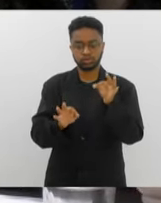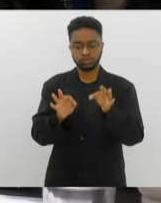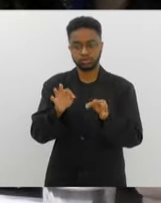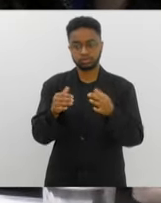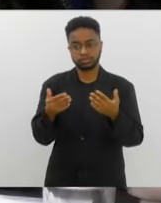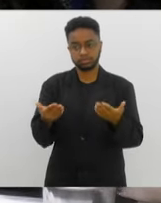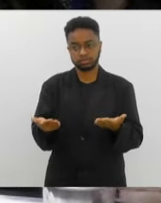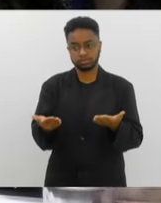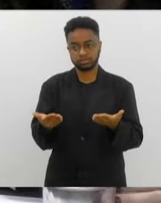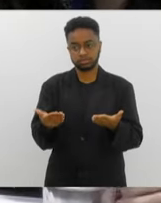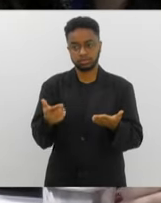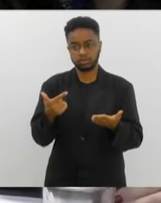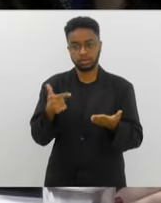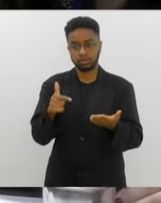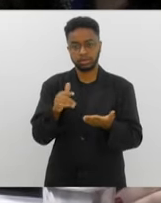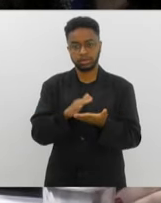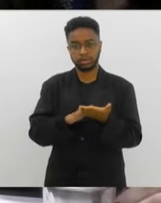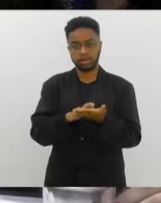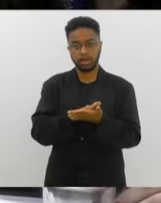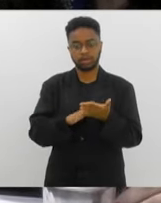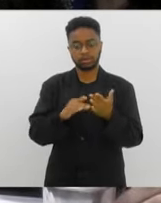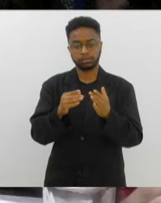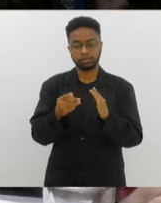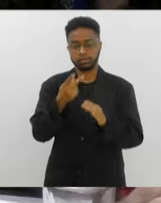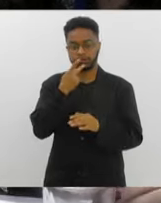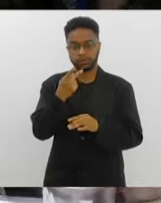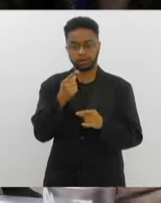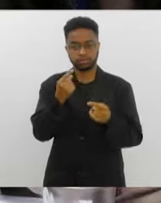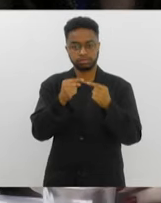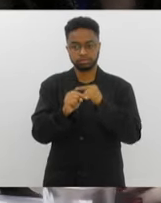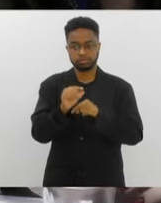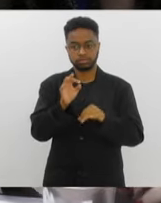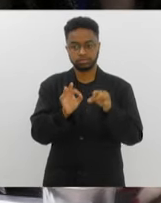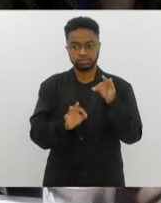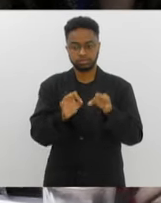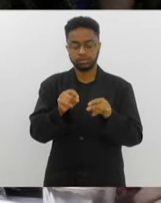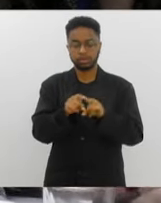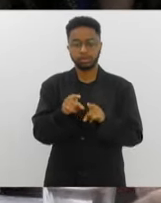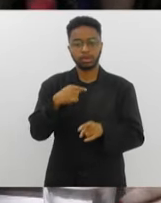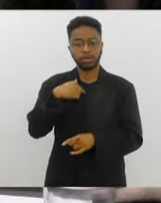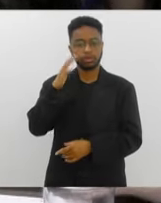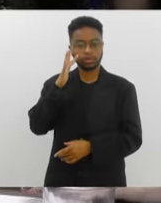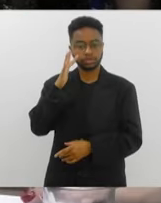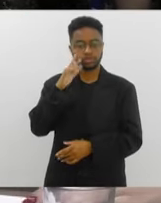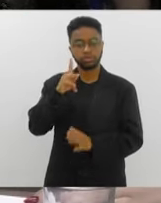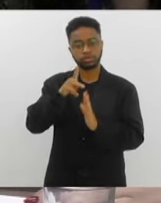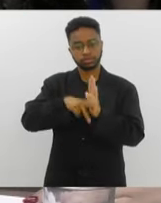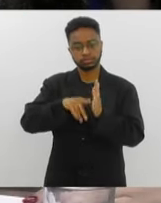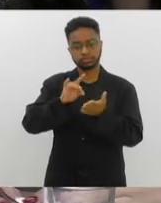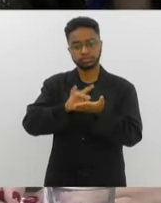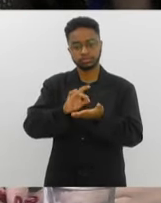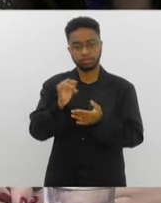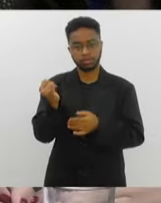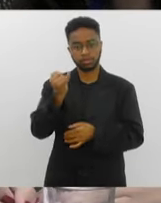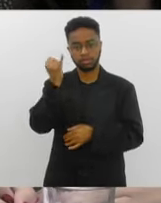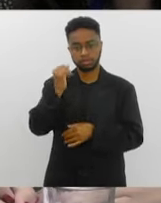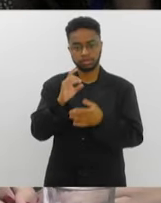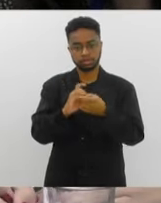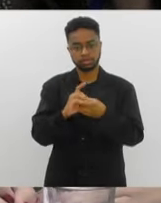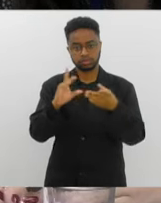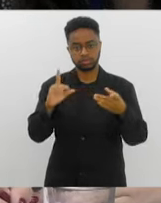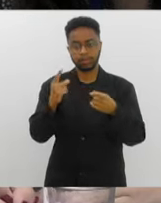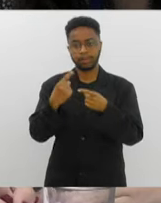assim, não há o que se falar de injuridicidade. Penso também que o projeto ele é super importante para a democracia. A gente tem que